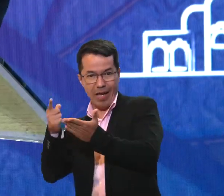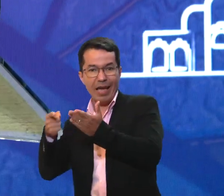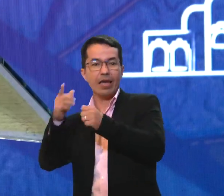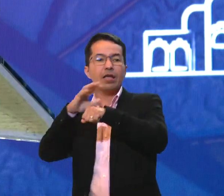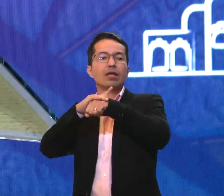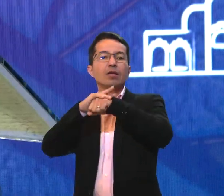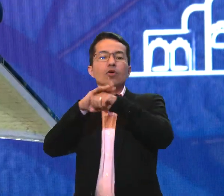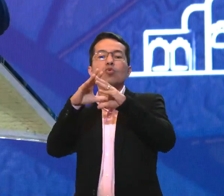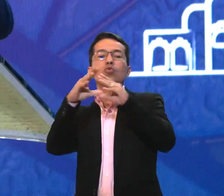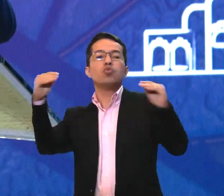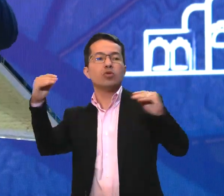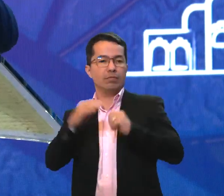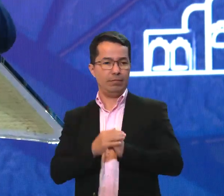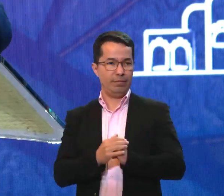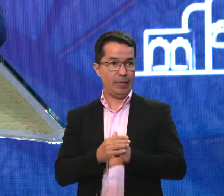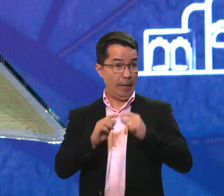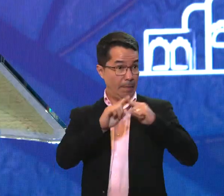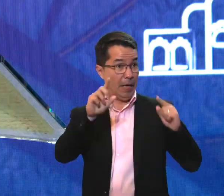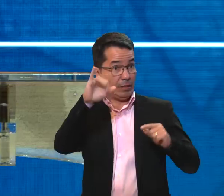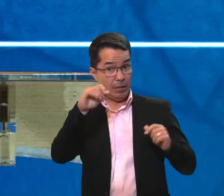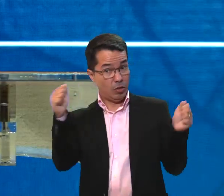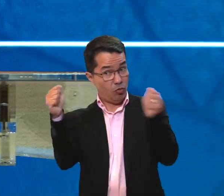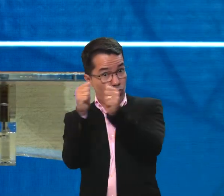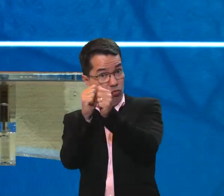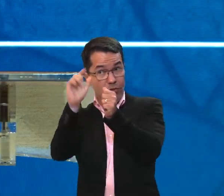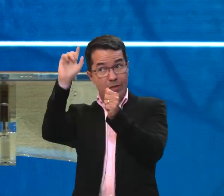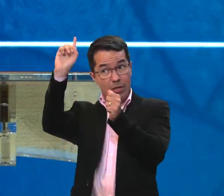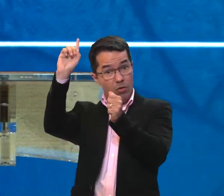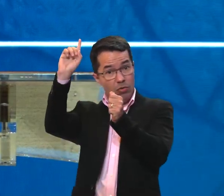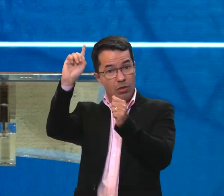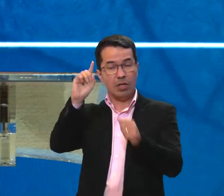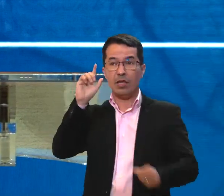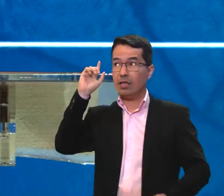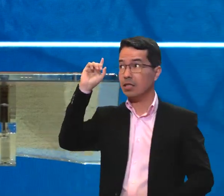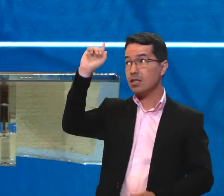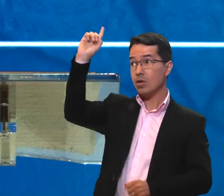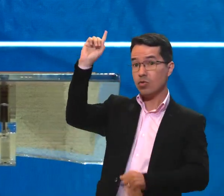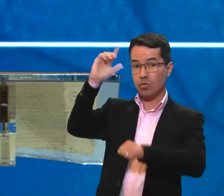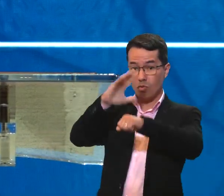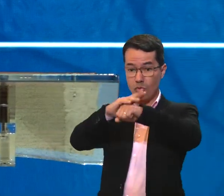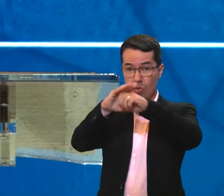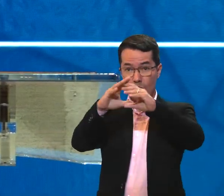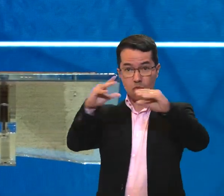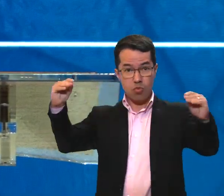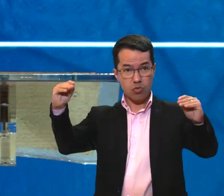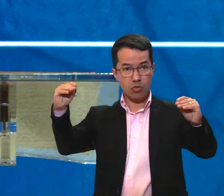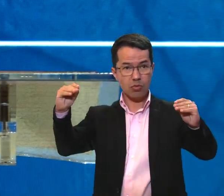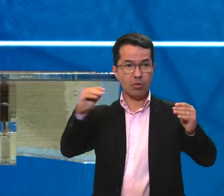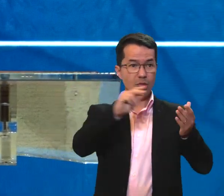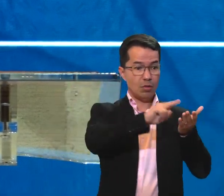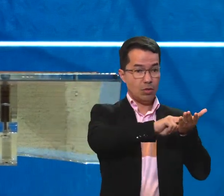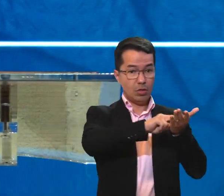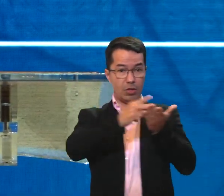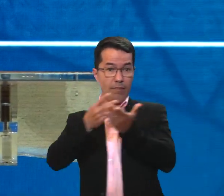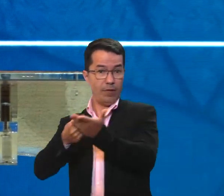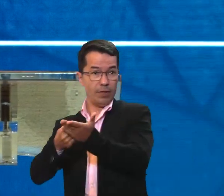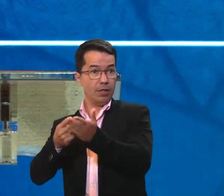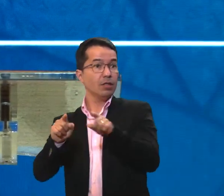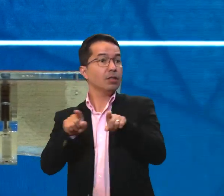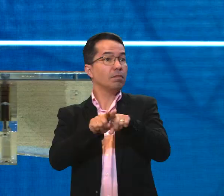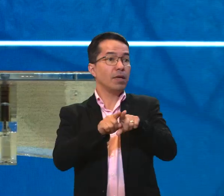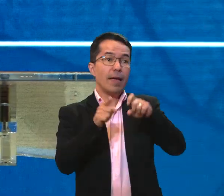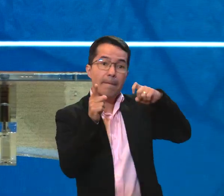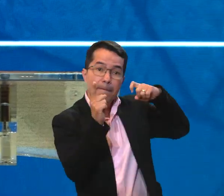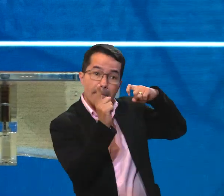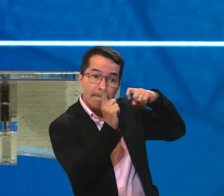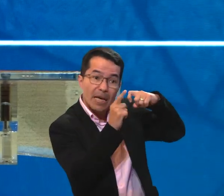El Rafá, o Deus que cura, ela pode significar médico ou